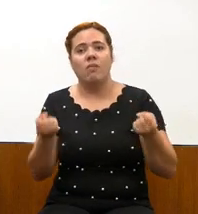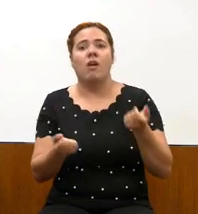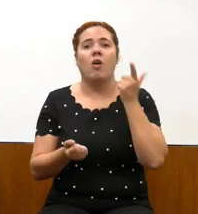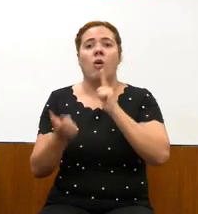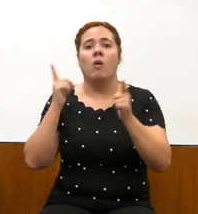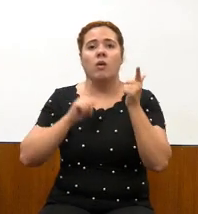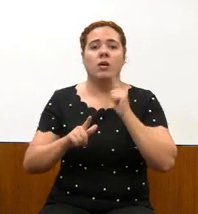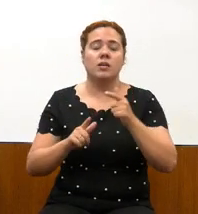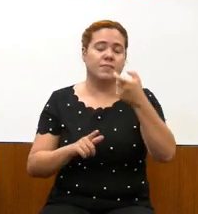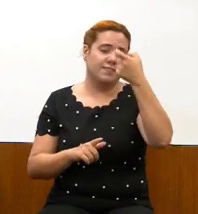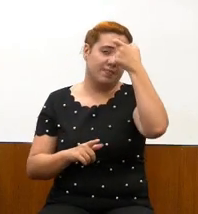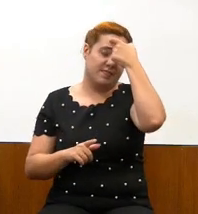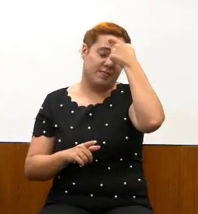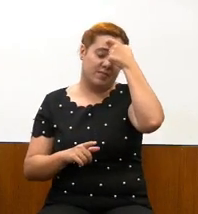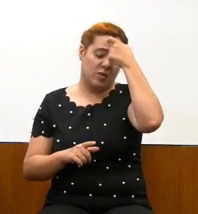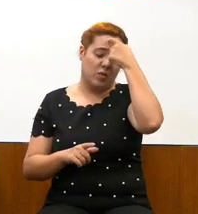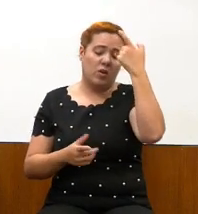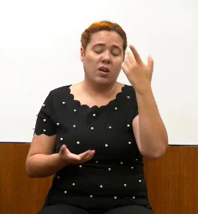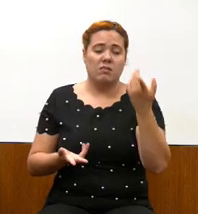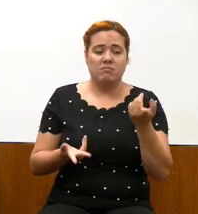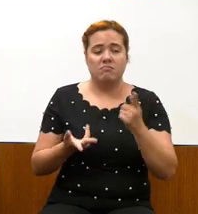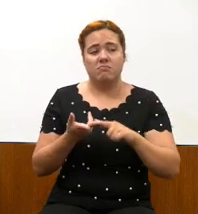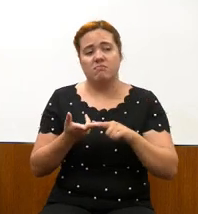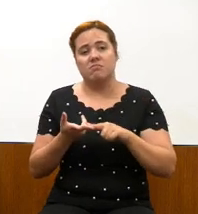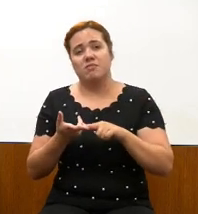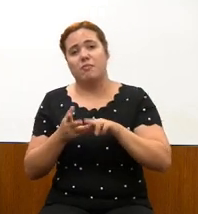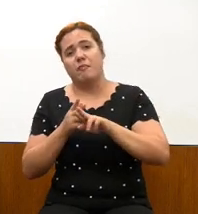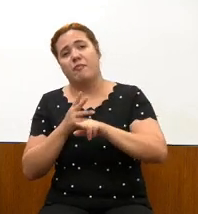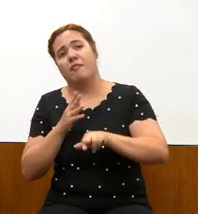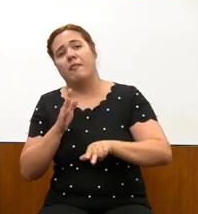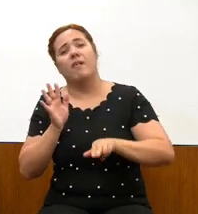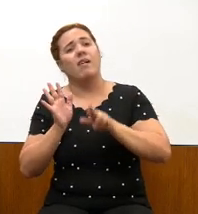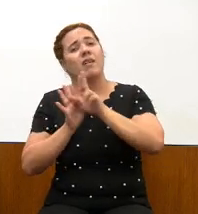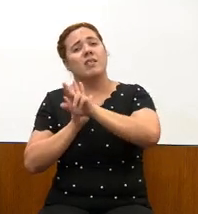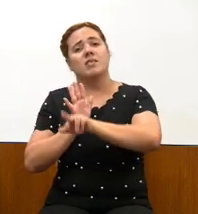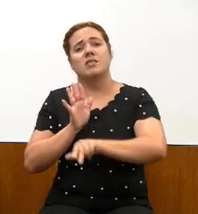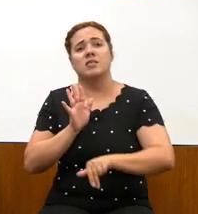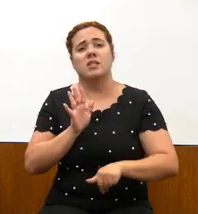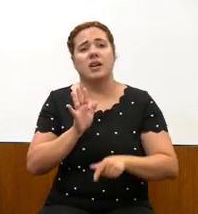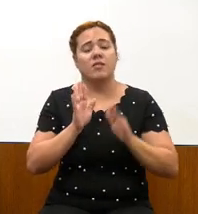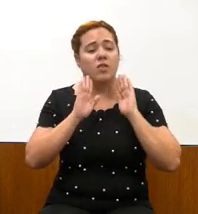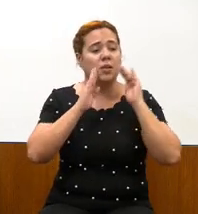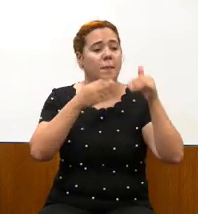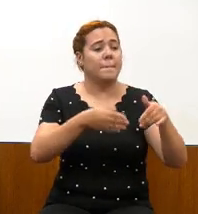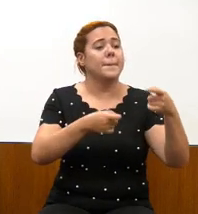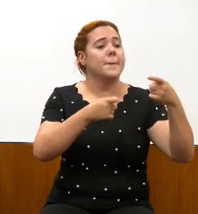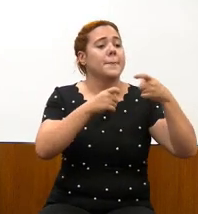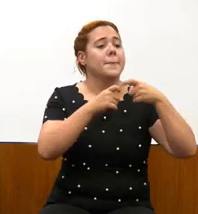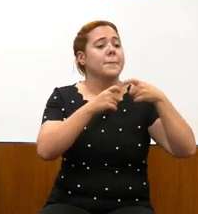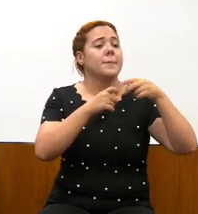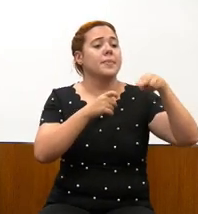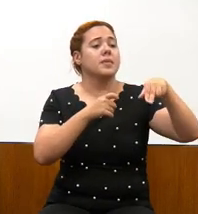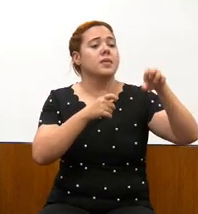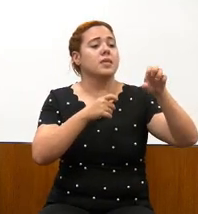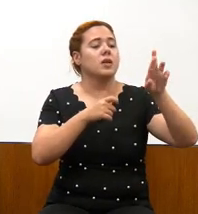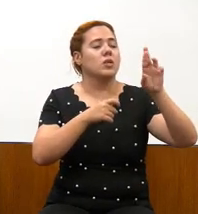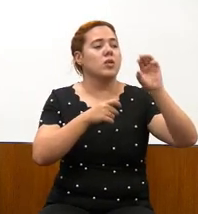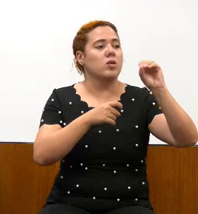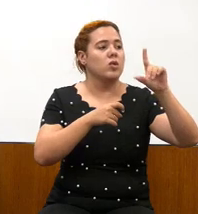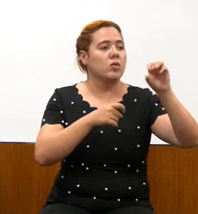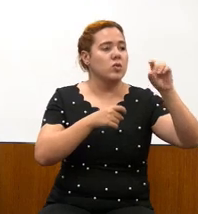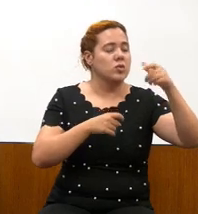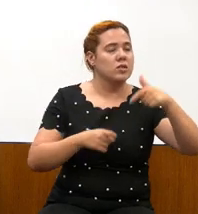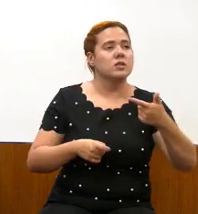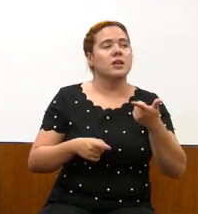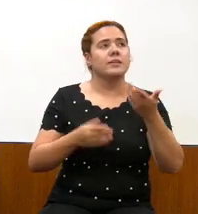deficiência neurológica, intelectual, é muito mais o neurologista. Mas a psicóloga, a